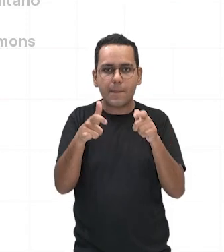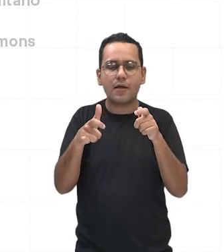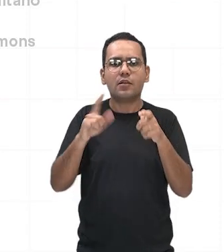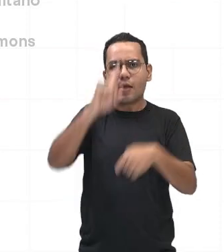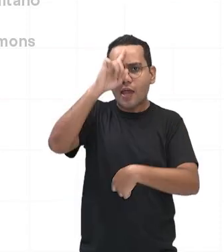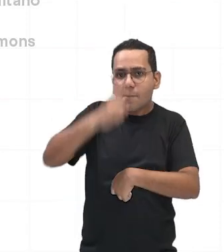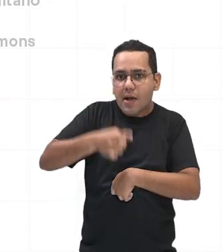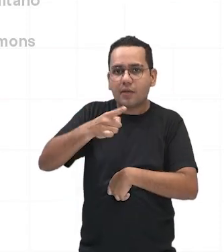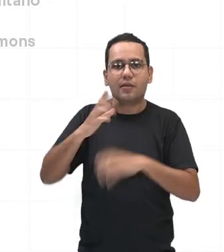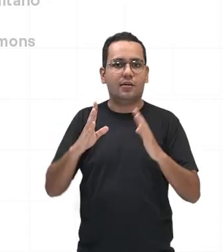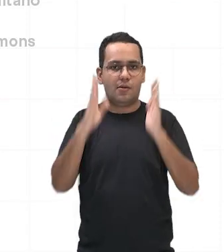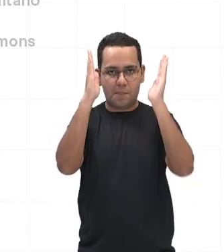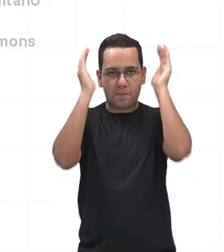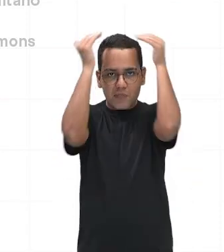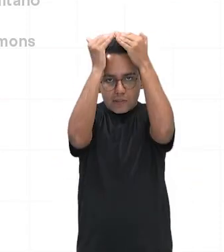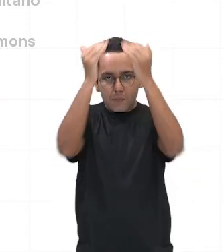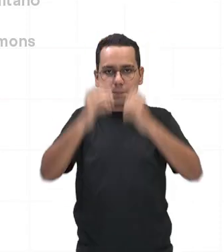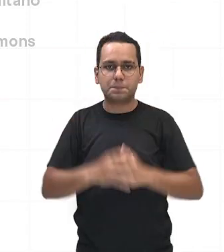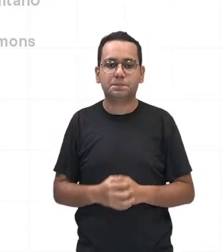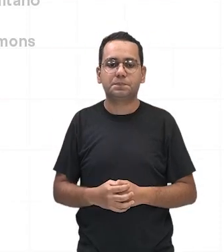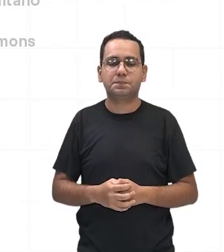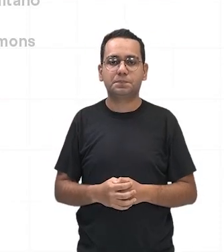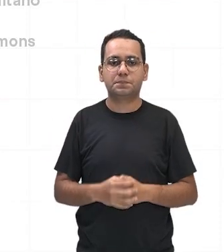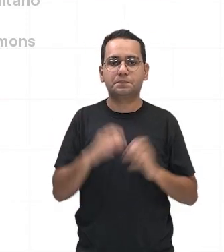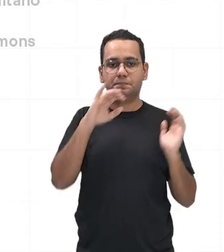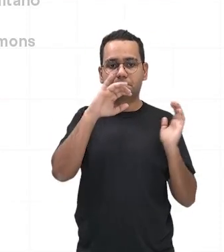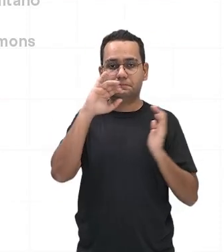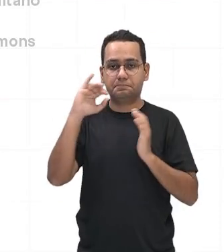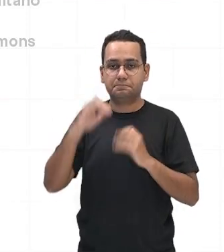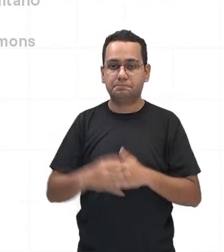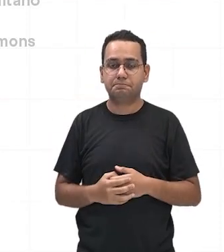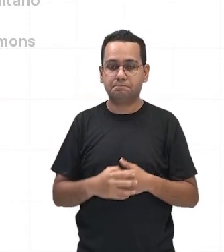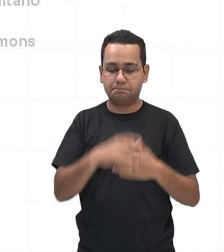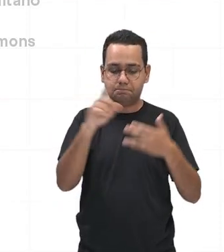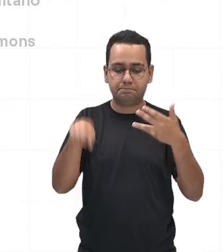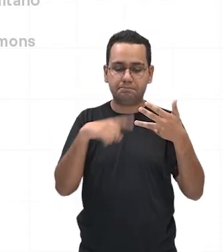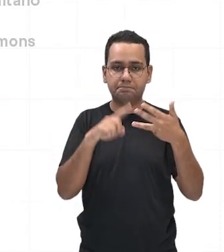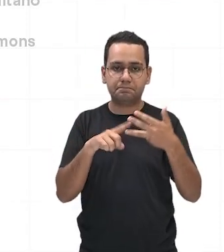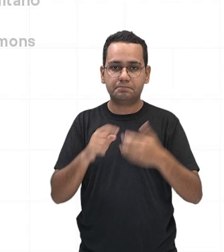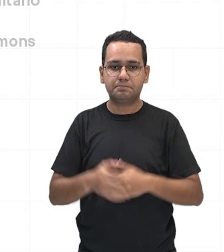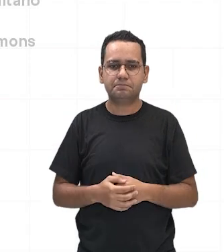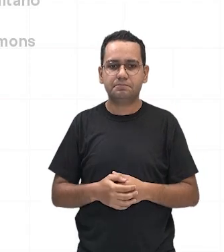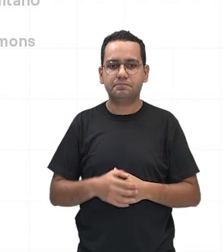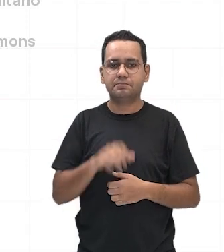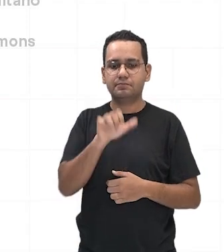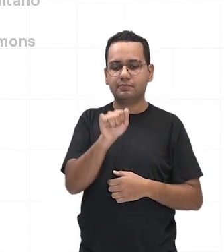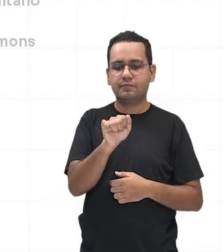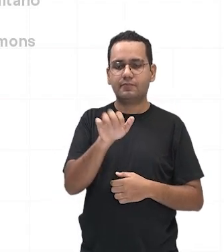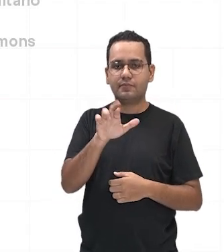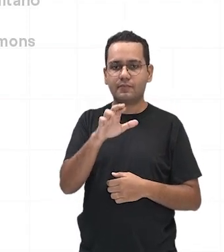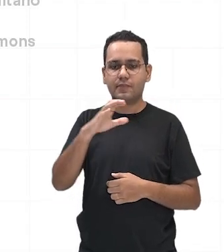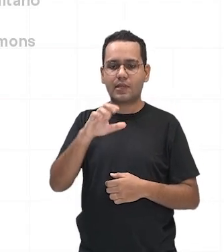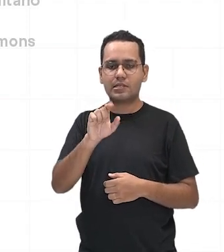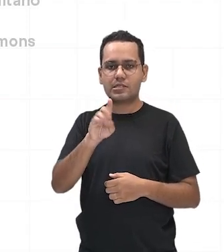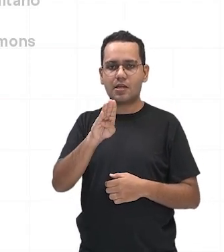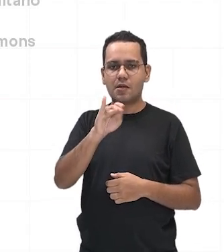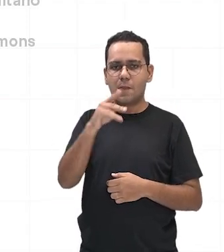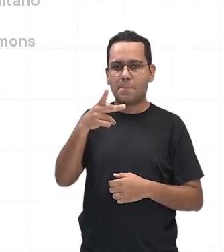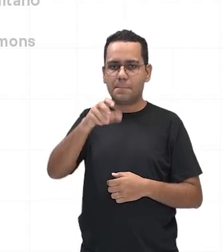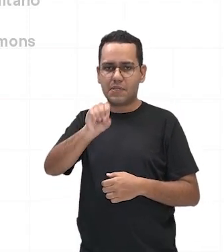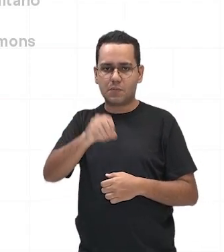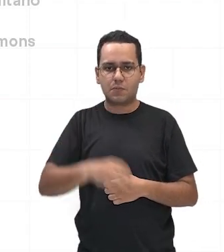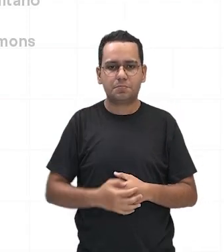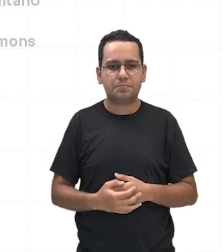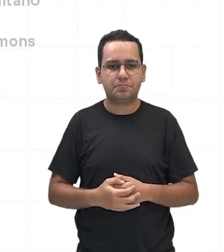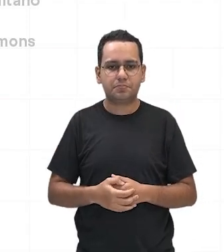várias paróquias? O bispo. E acima, então, desse bispo, nós temos quem? O arcebispo, que é responsável,